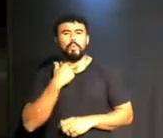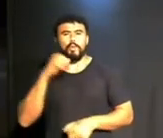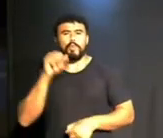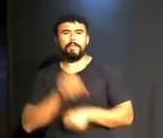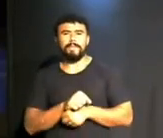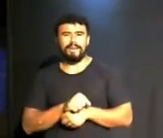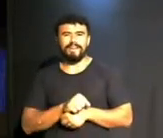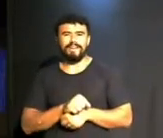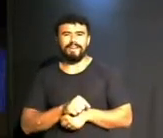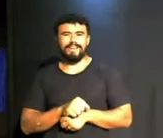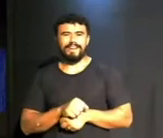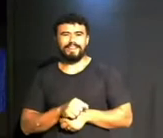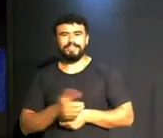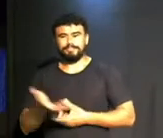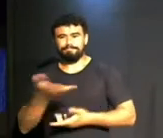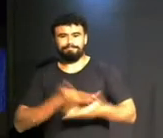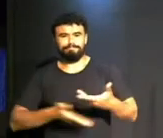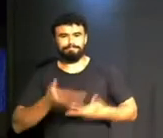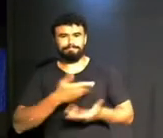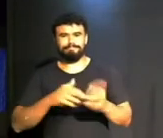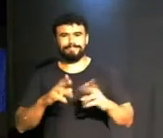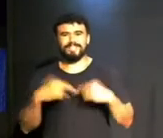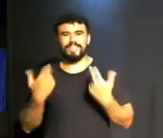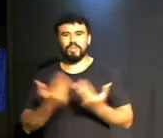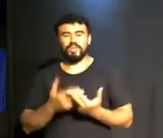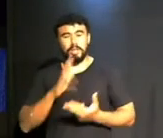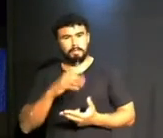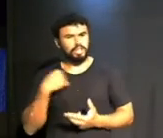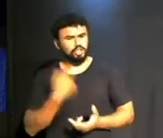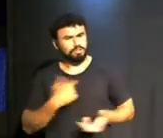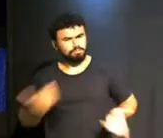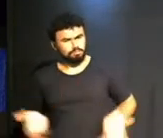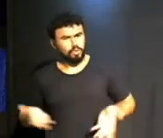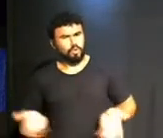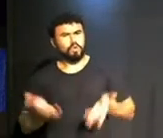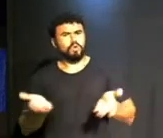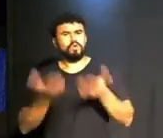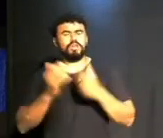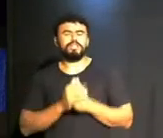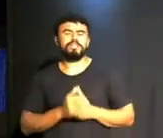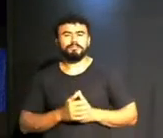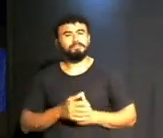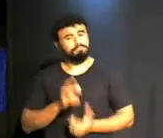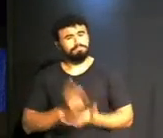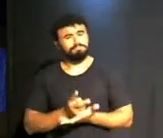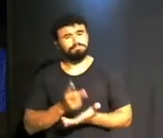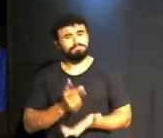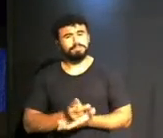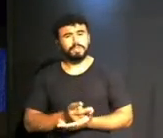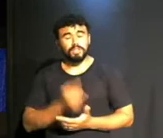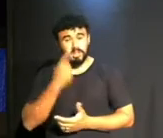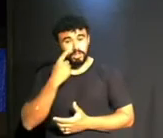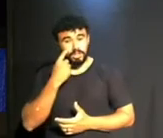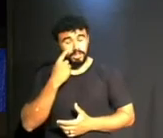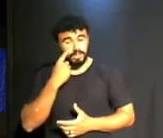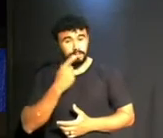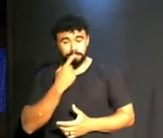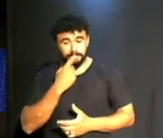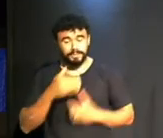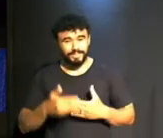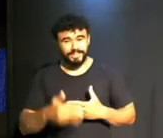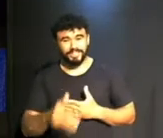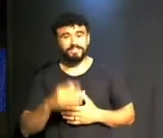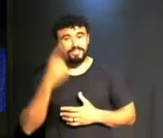como Igreja Segundo o costume de alguns mas em cor Agimos uns aos outros Ainda mais quando vocês veem que se aproxima o dia